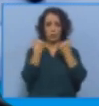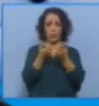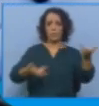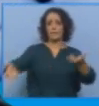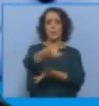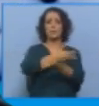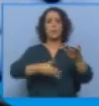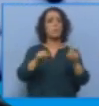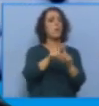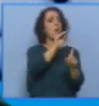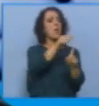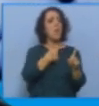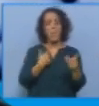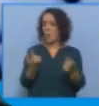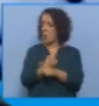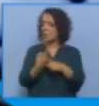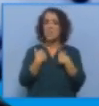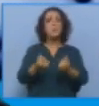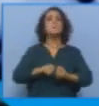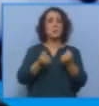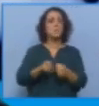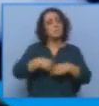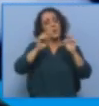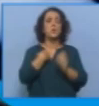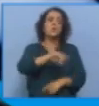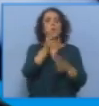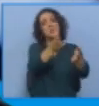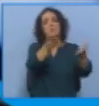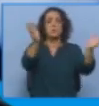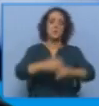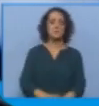dizer, olha, eu já que não tenho mais nada que fazer, vou-te ajudar.